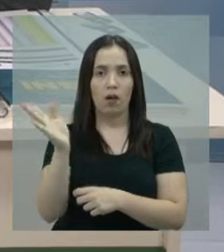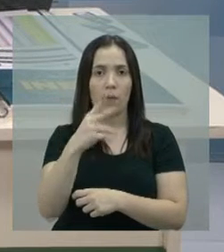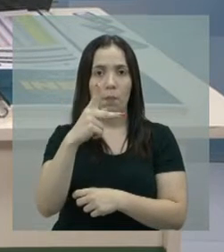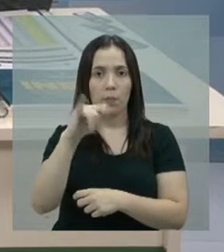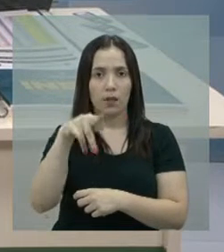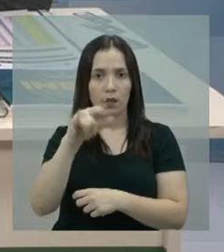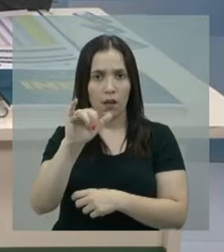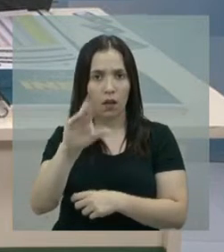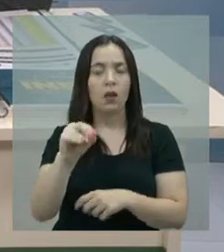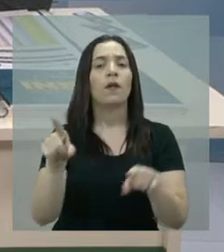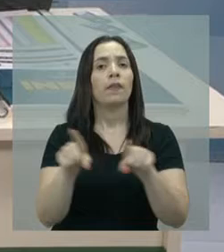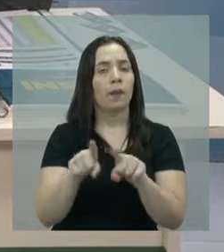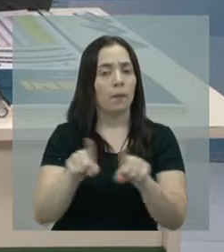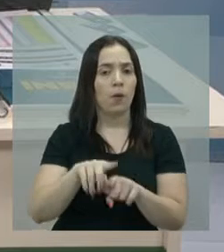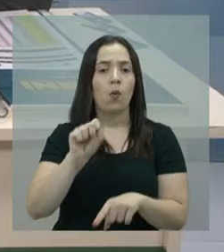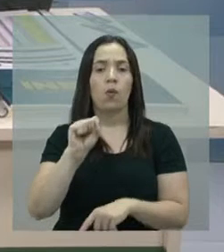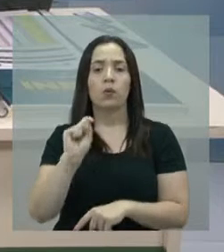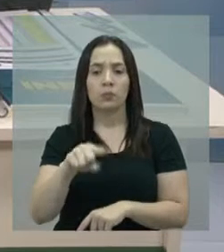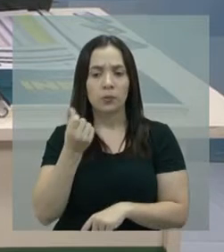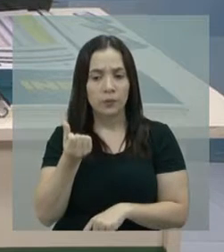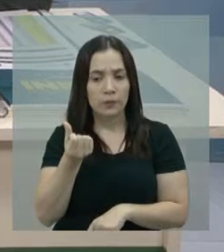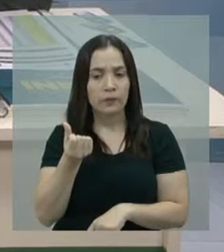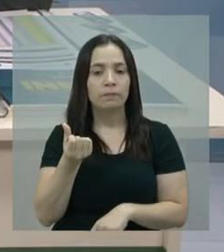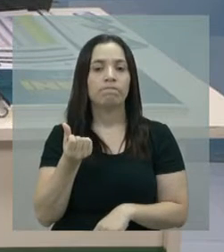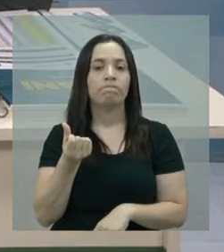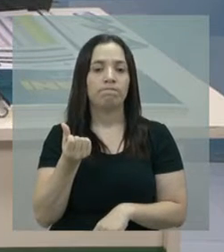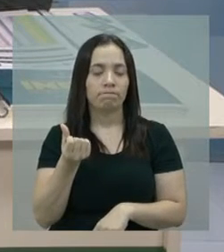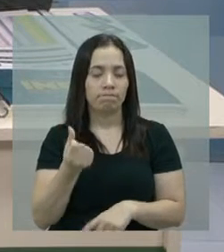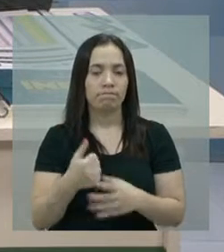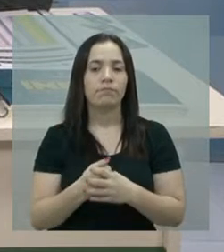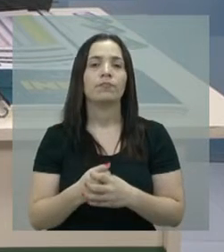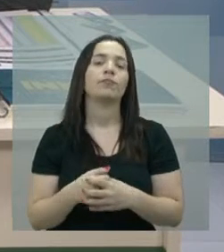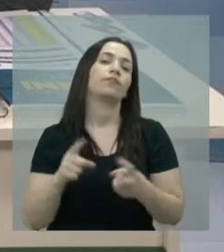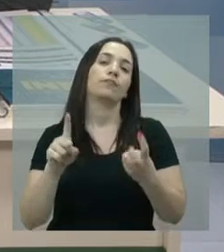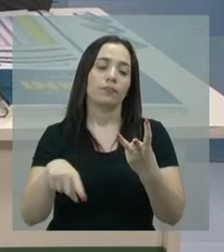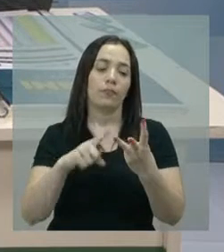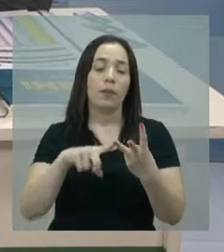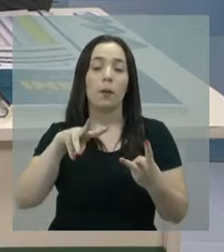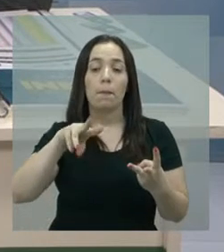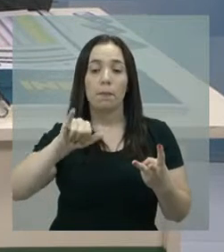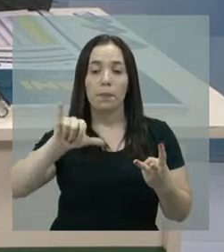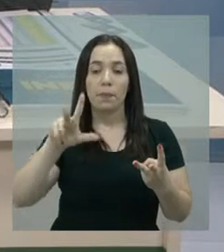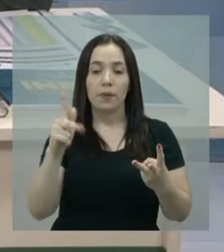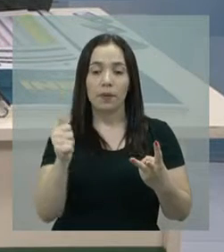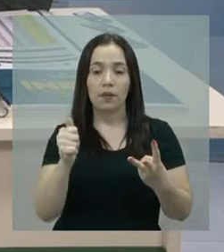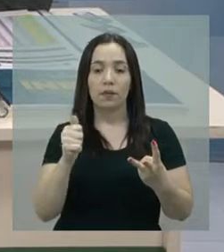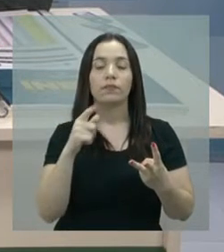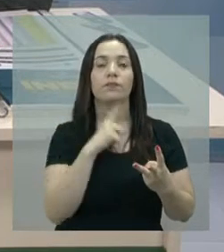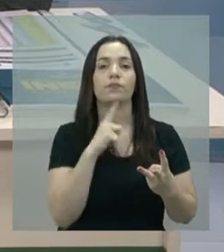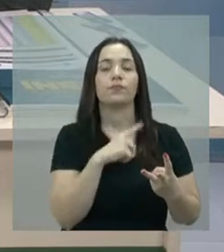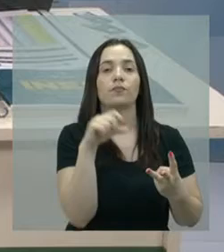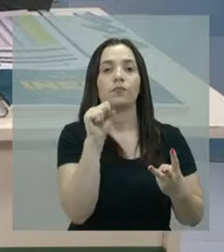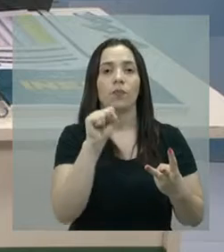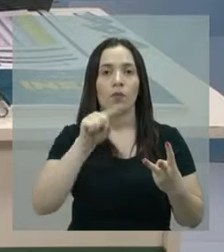de 8,6. Eu conheci o deputado de Irapuã Pinheiro na Assembleia, viu? Milhã tem uma média 8,4, Ararendá uma